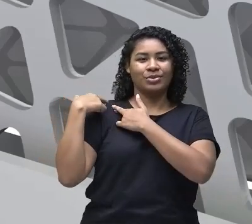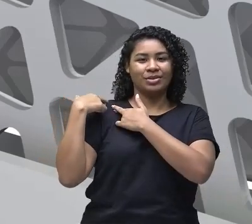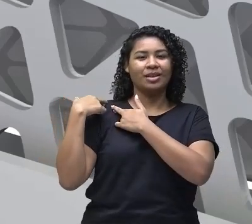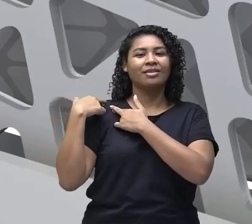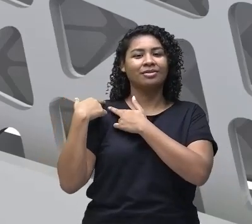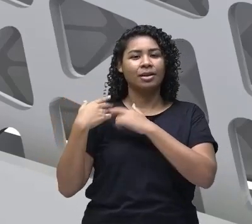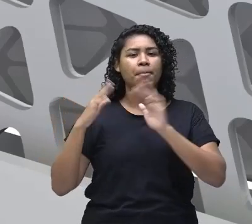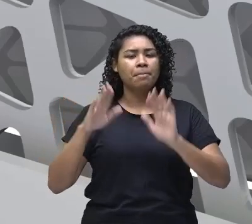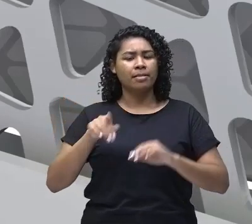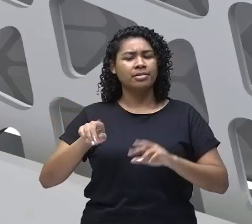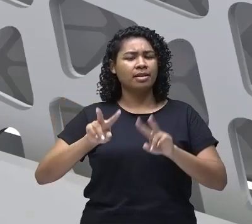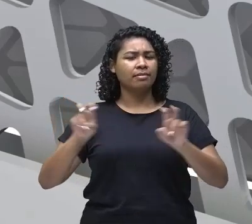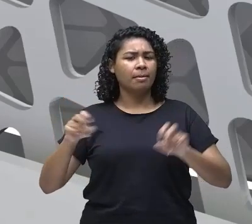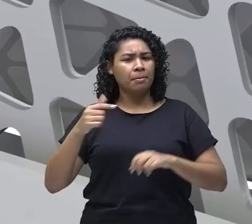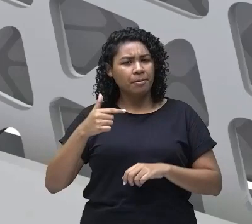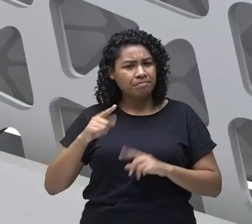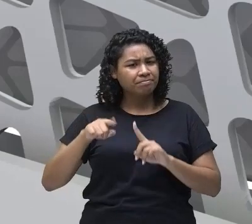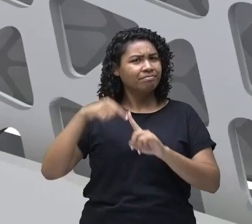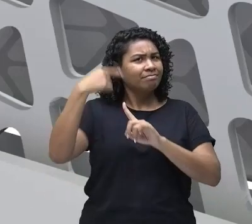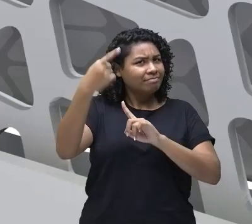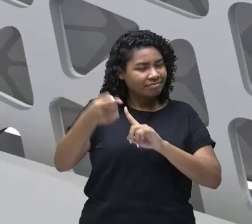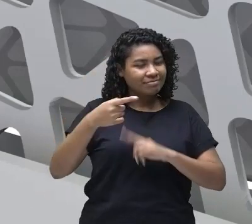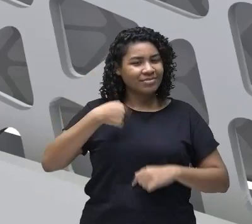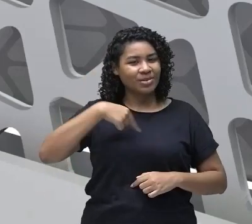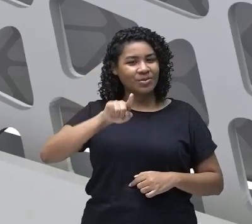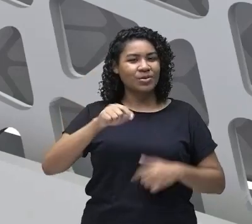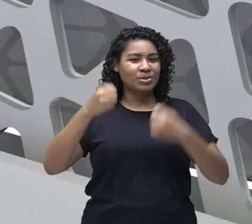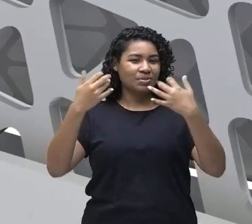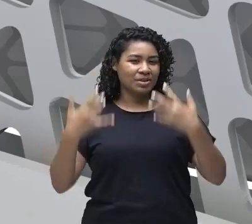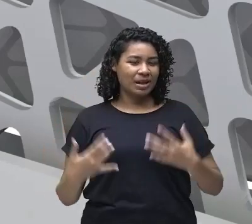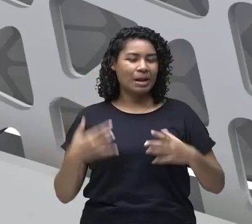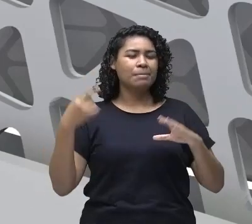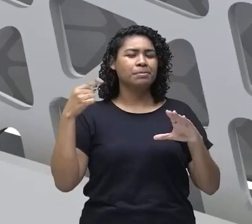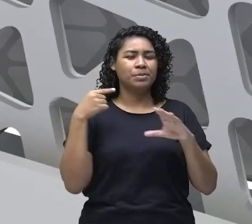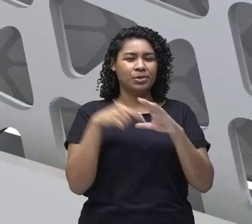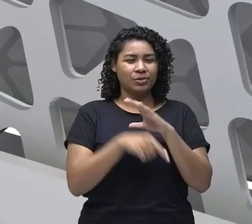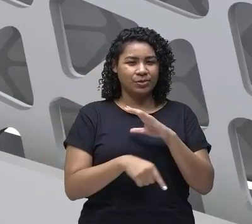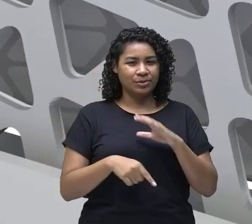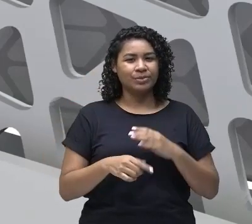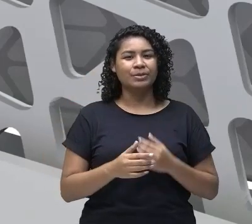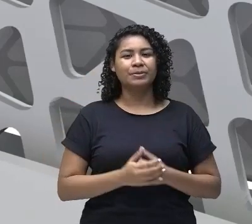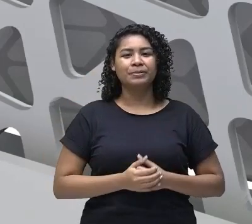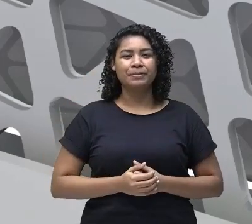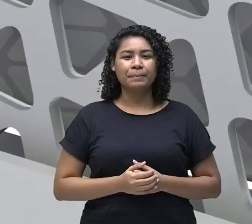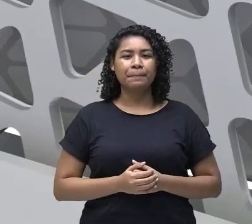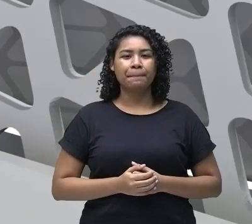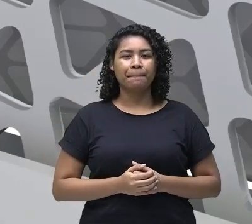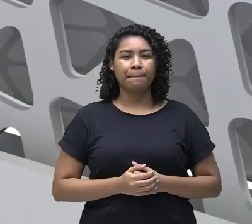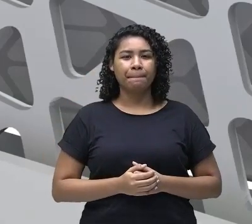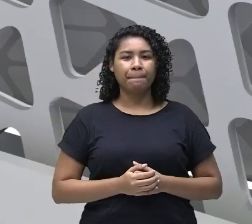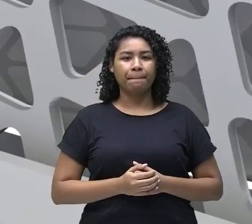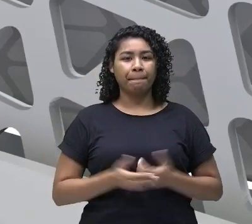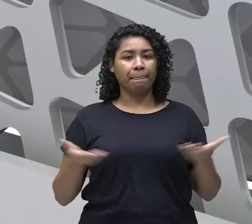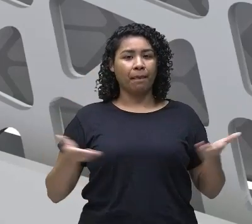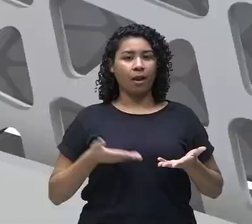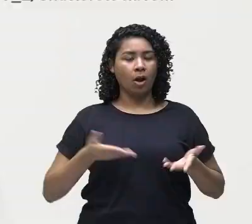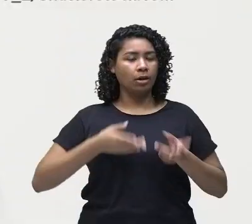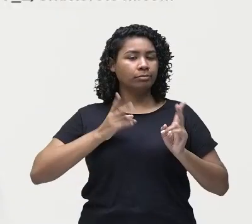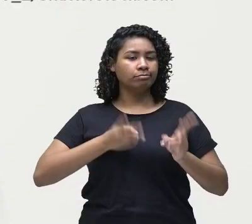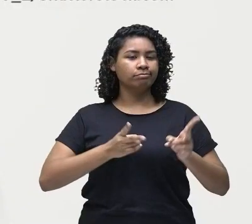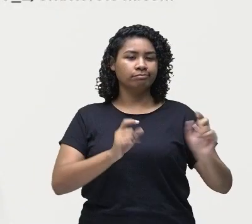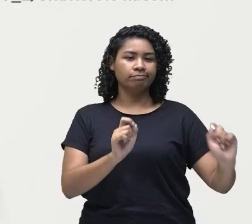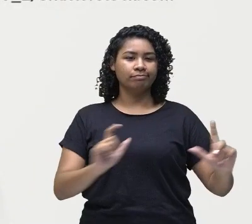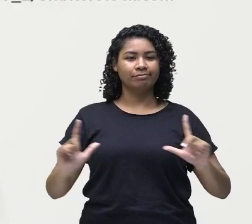mundo, mas isso é um assunto que nós vamos estudar bem mais aprofundado nas nossas próximas aulas. Continuando com a nossa